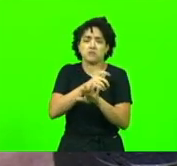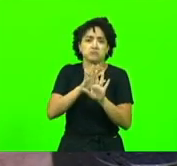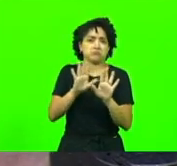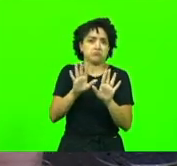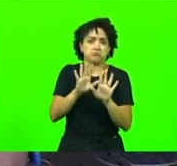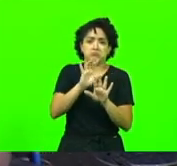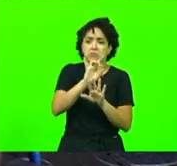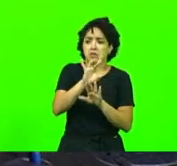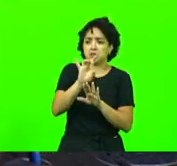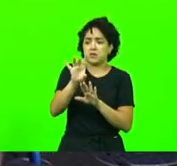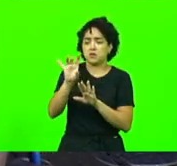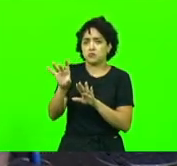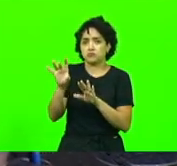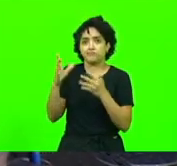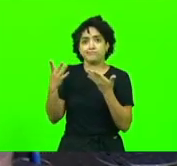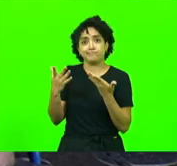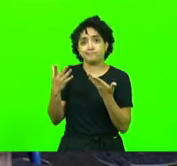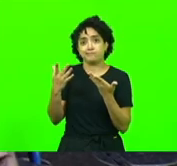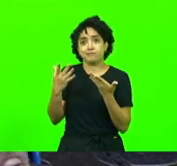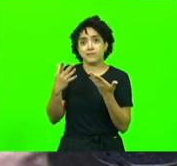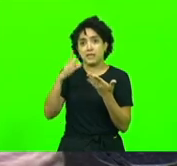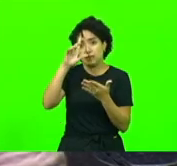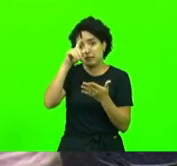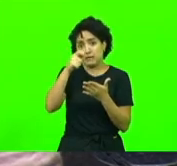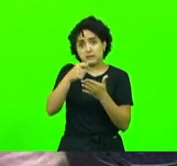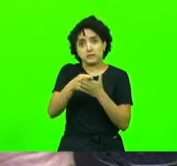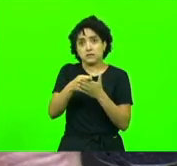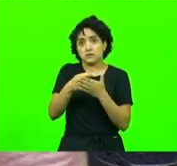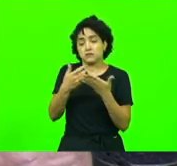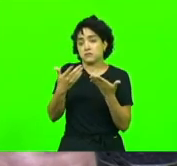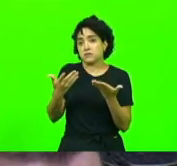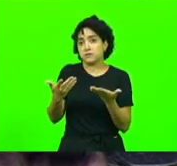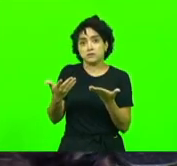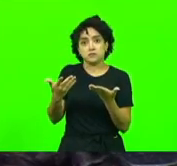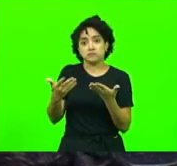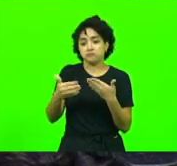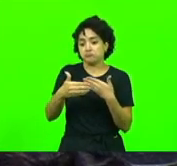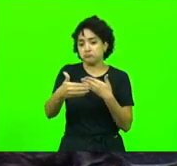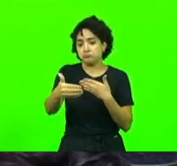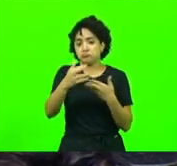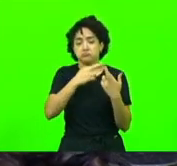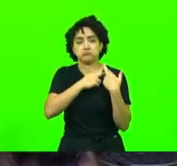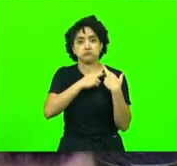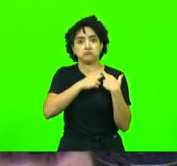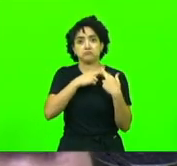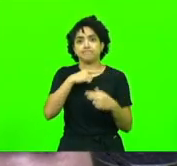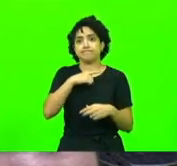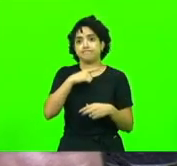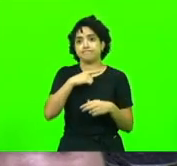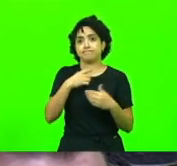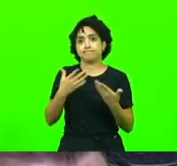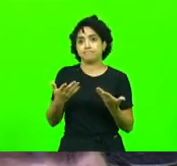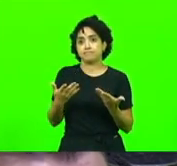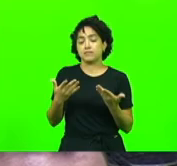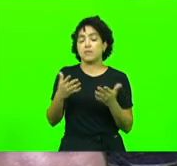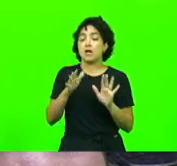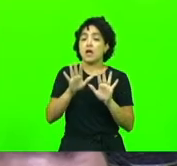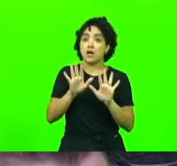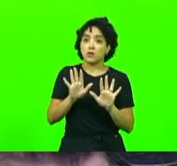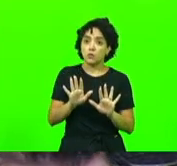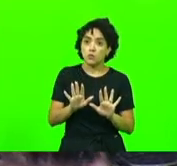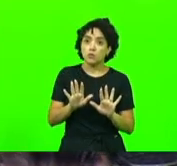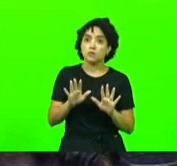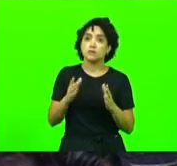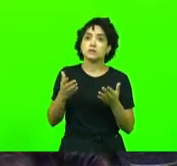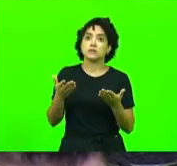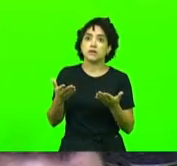um faz a sua decisão e arca com as suas consequências, é simples assim. Agora, não cabe